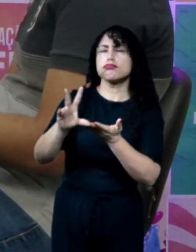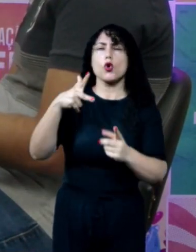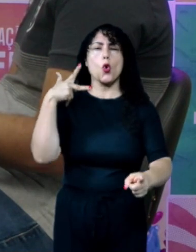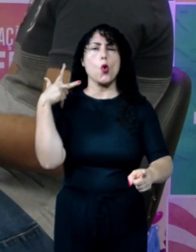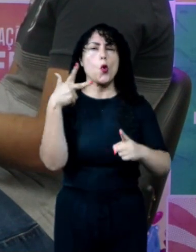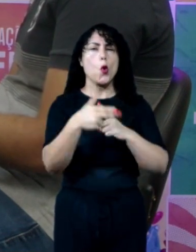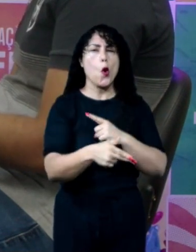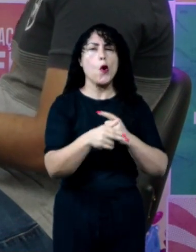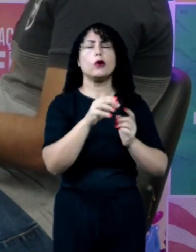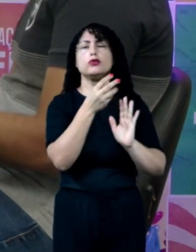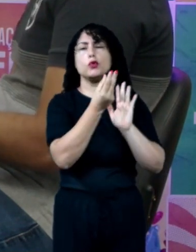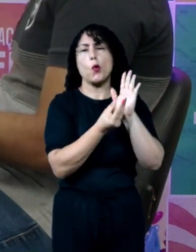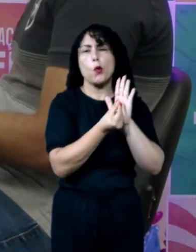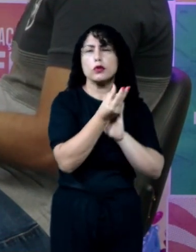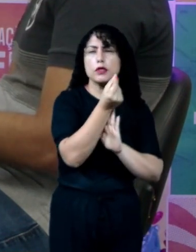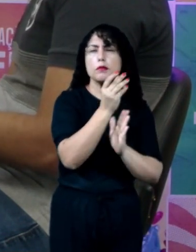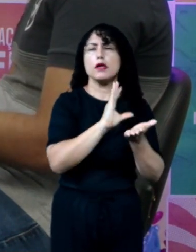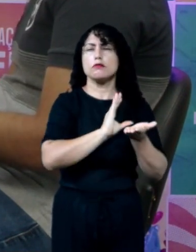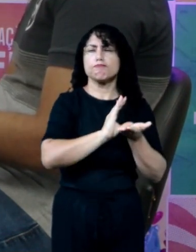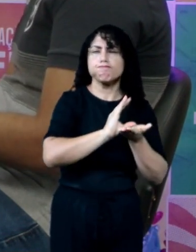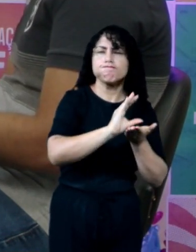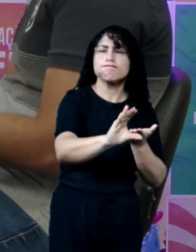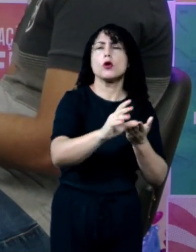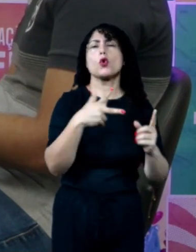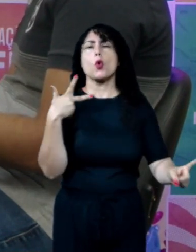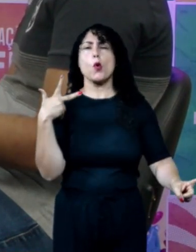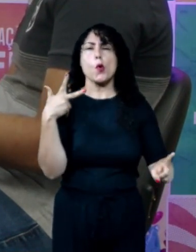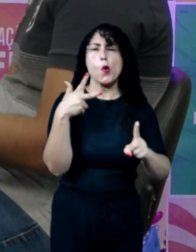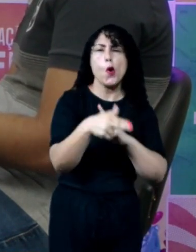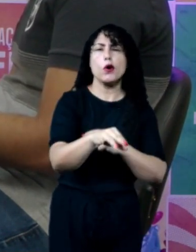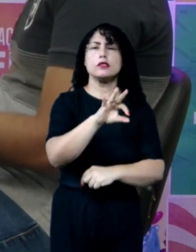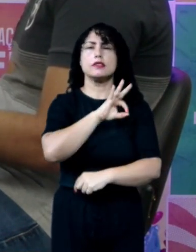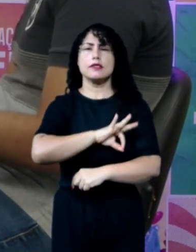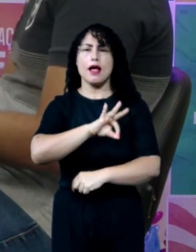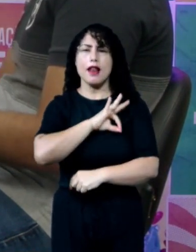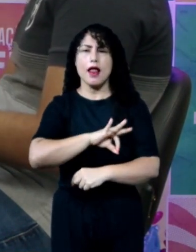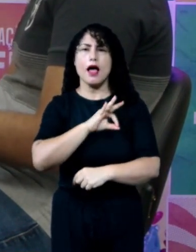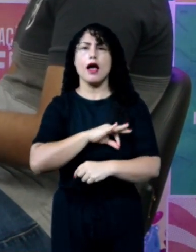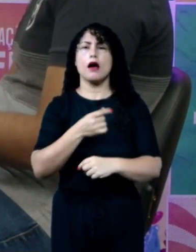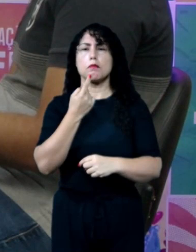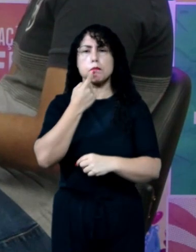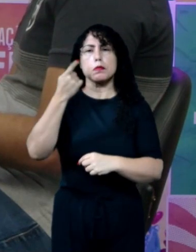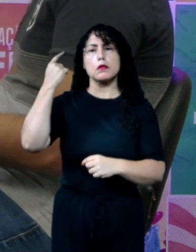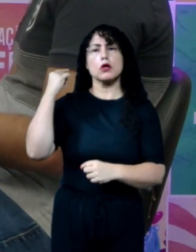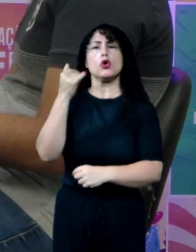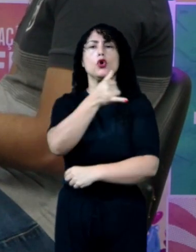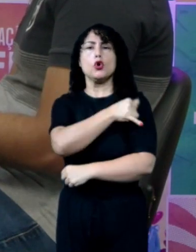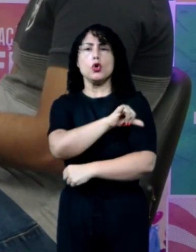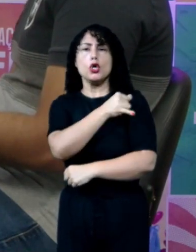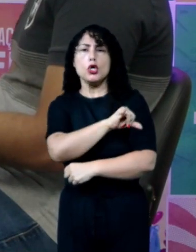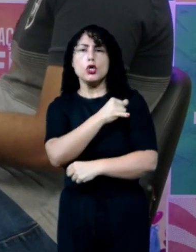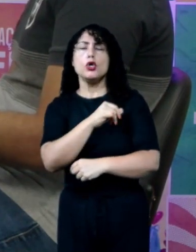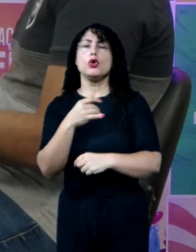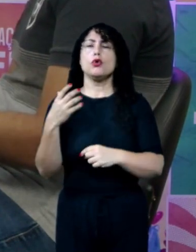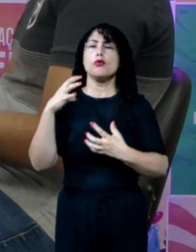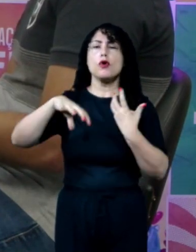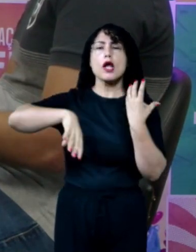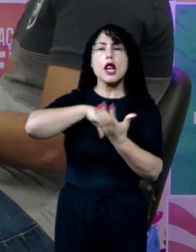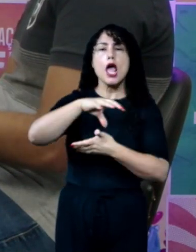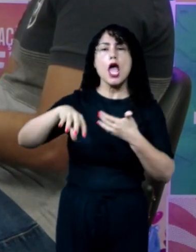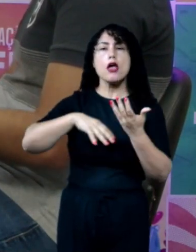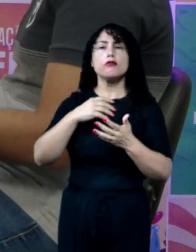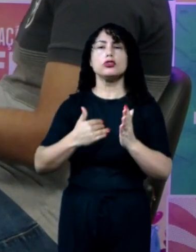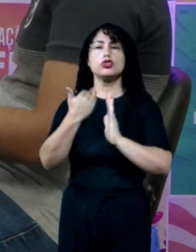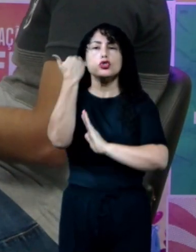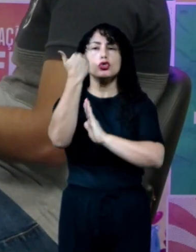no orçamento, com cortes de salário, né? Recentemente, no Rio de Janeiro, os professores em greve tiveram um